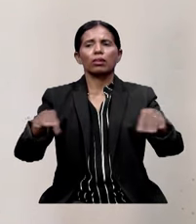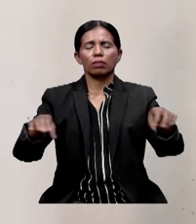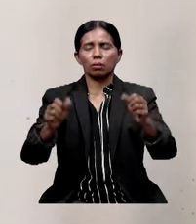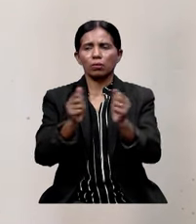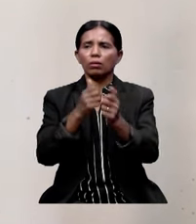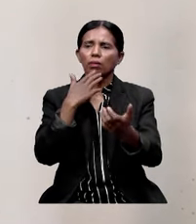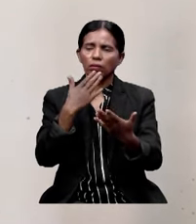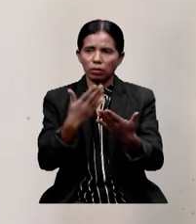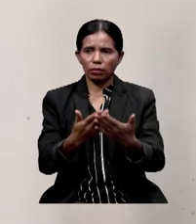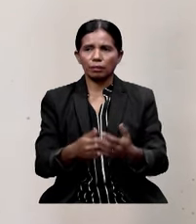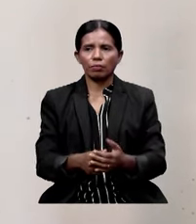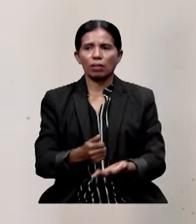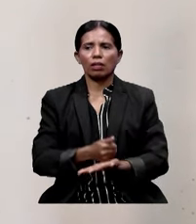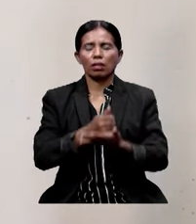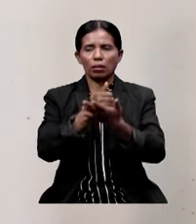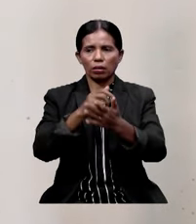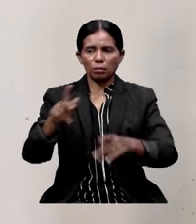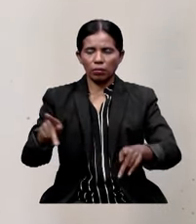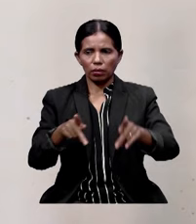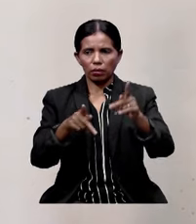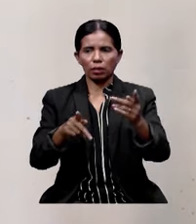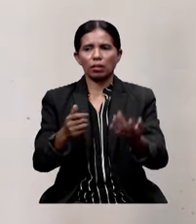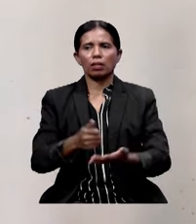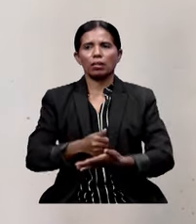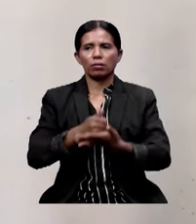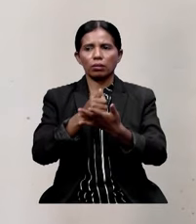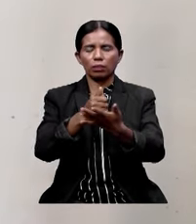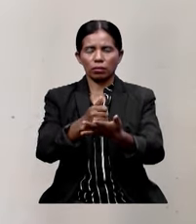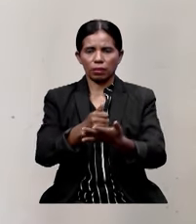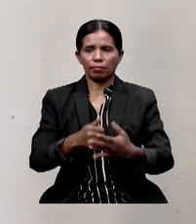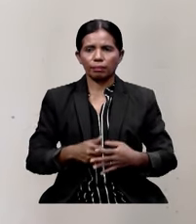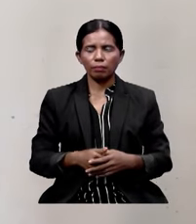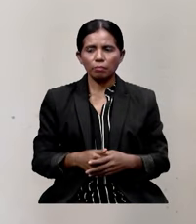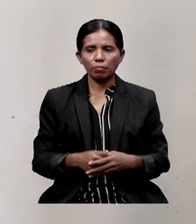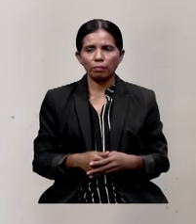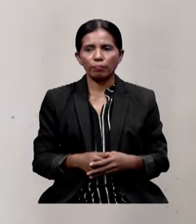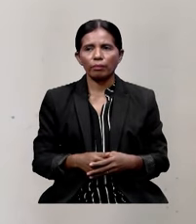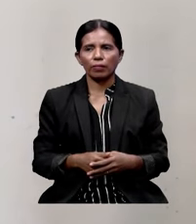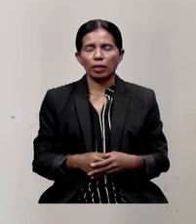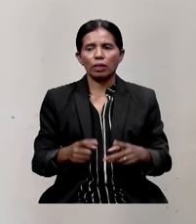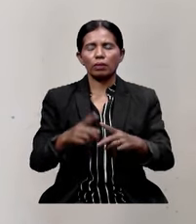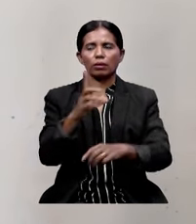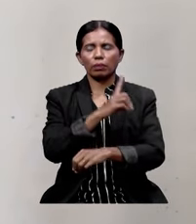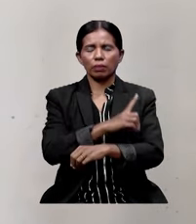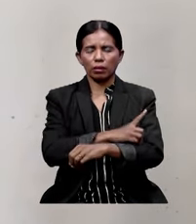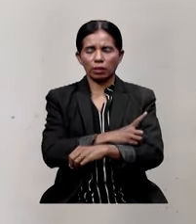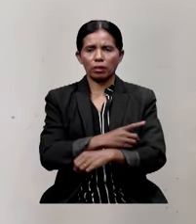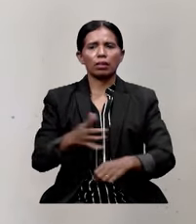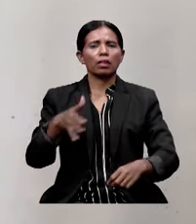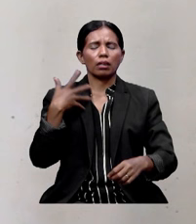profesional o atendimento publiko ida ne bema facilita tulung azuda. Ampe ne ohin loro ne rai manas tep